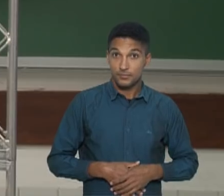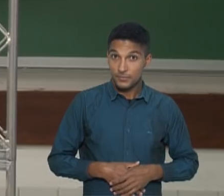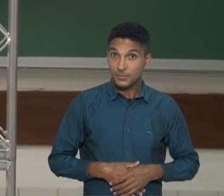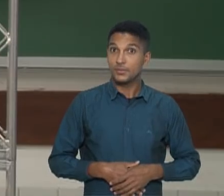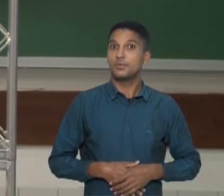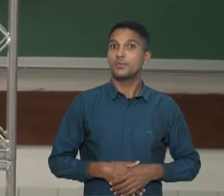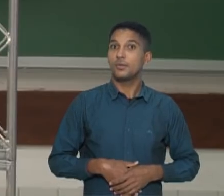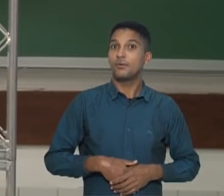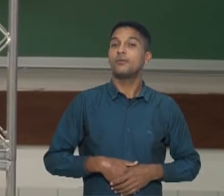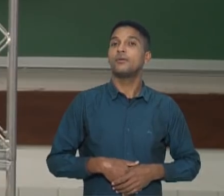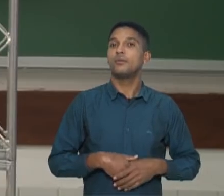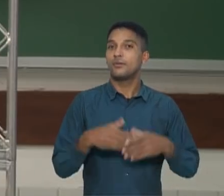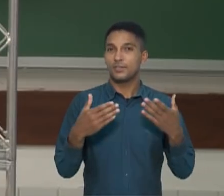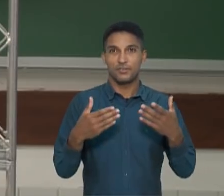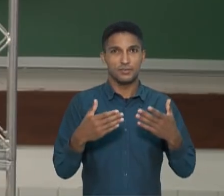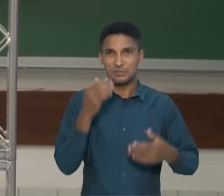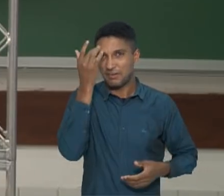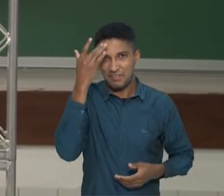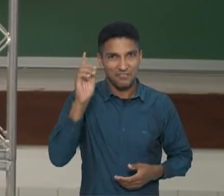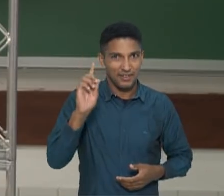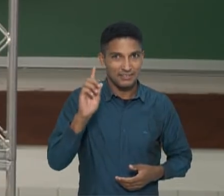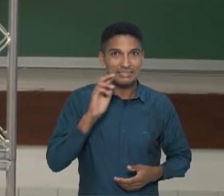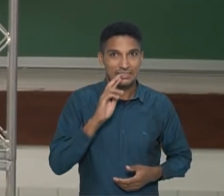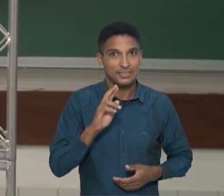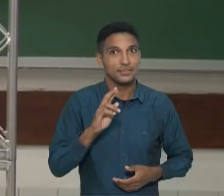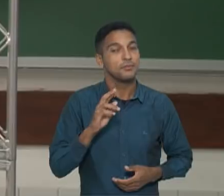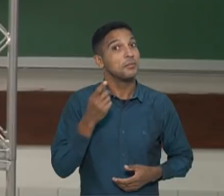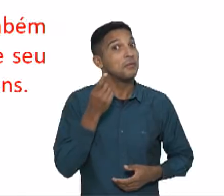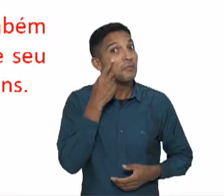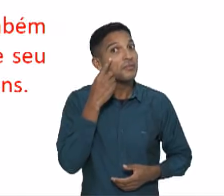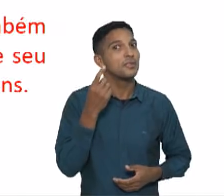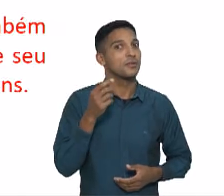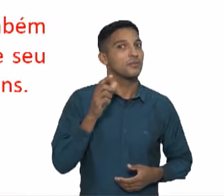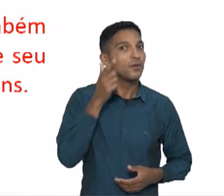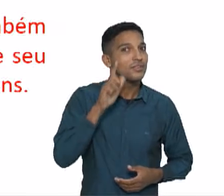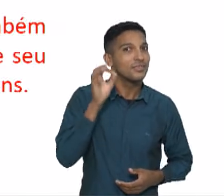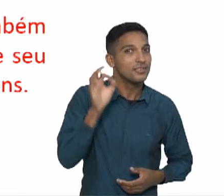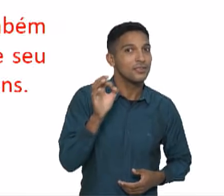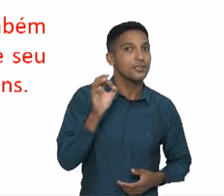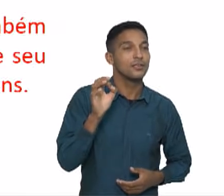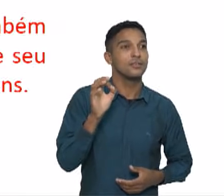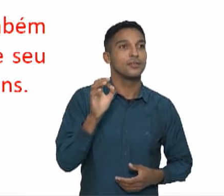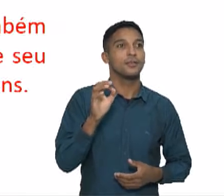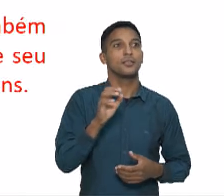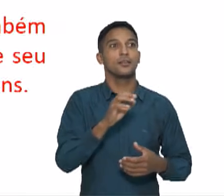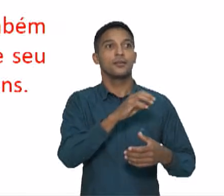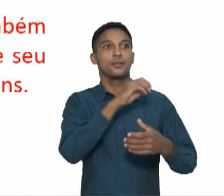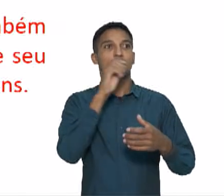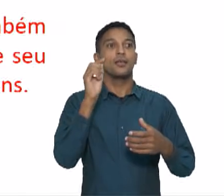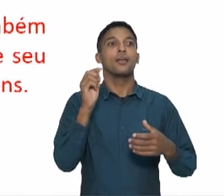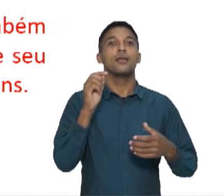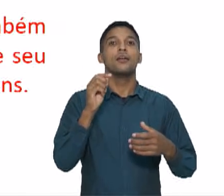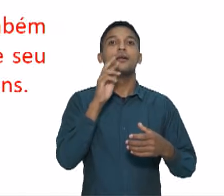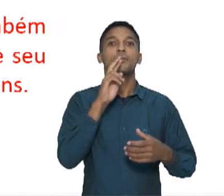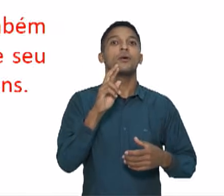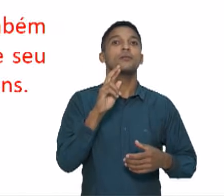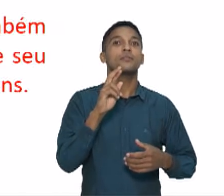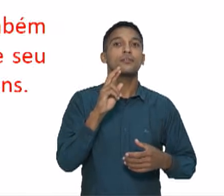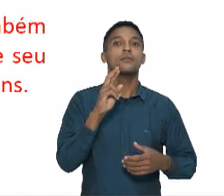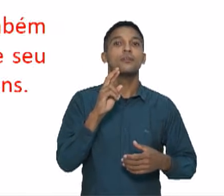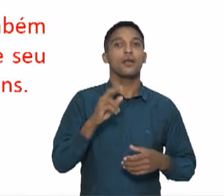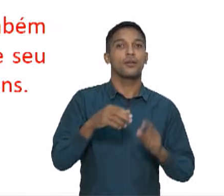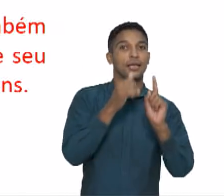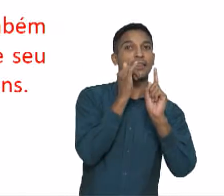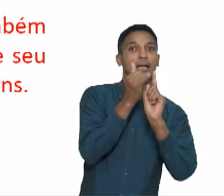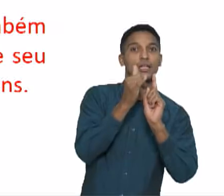Então, galera, olha lá, essa não estava tão fácil assim, né? Mas vamos ver. Quem acertou marcou a última alternativa como resposta correta. Trata-se de um